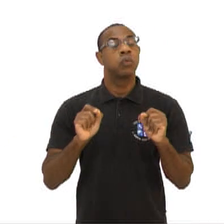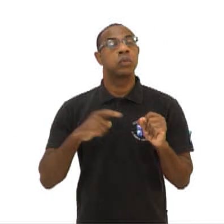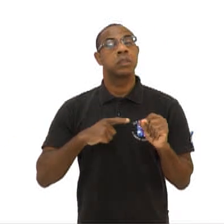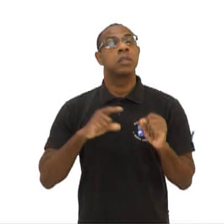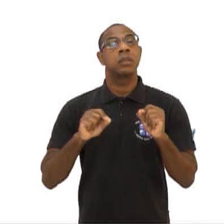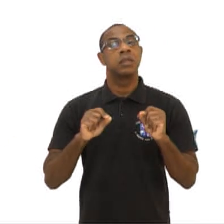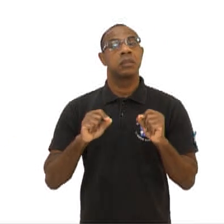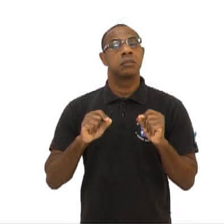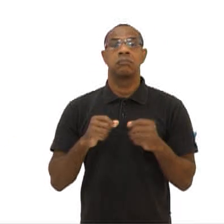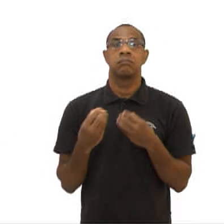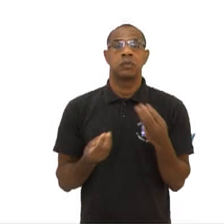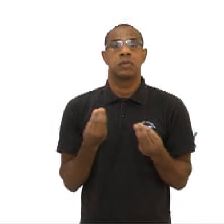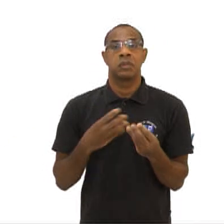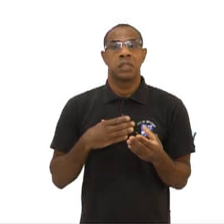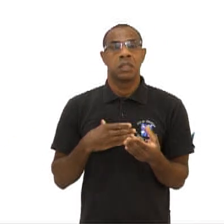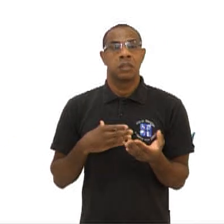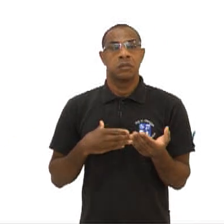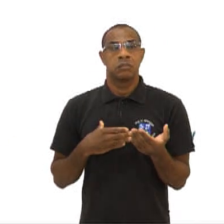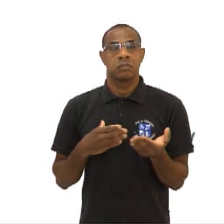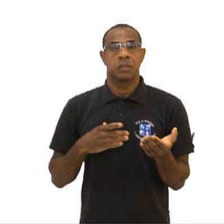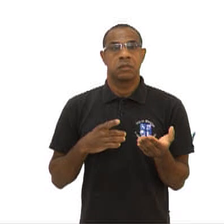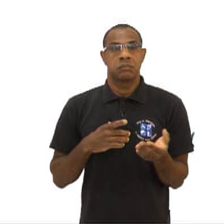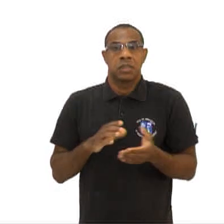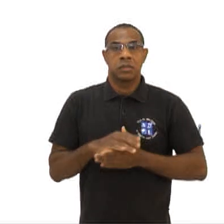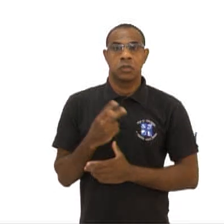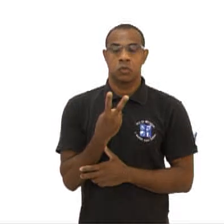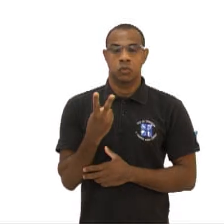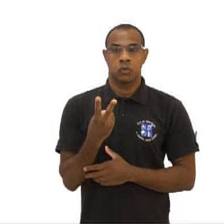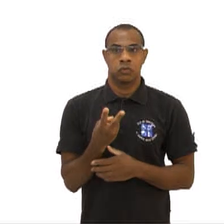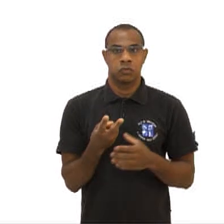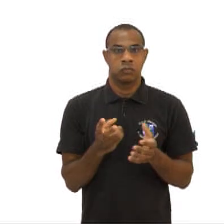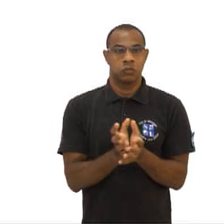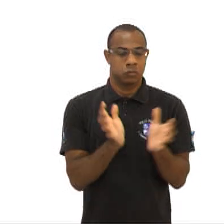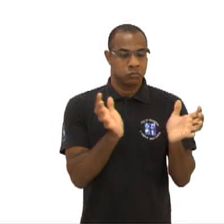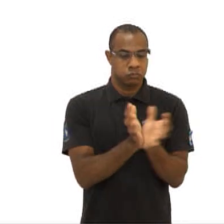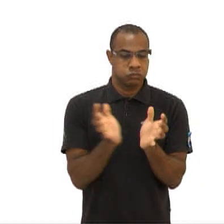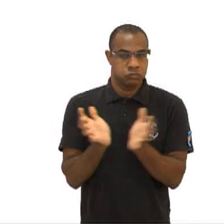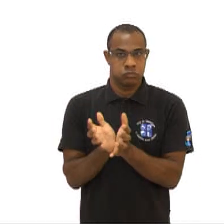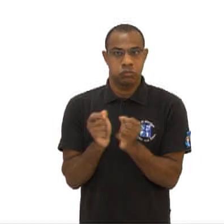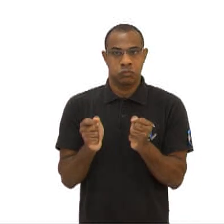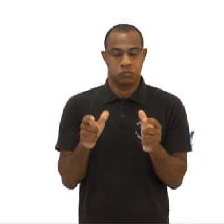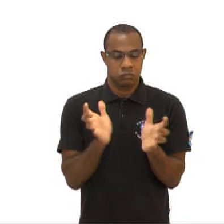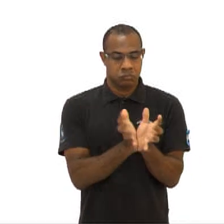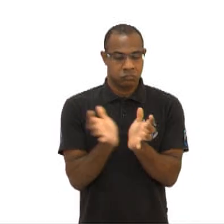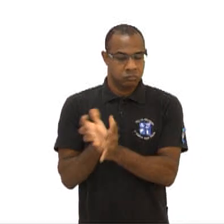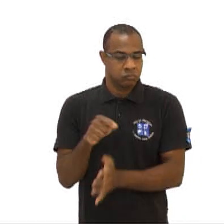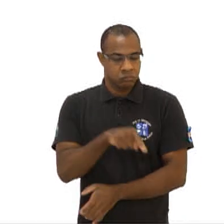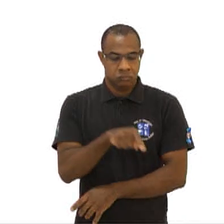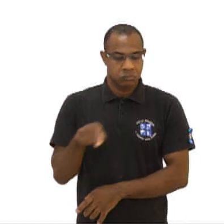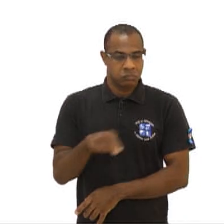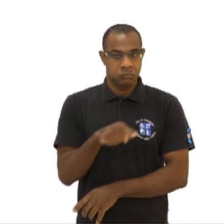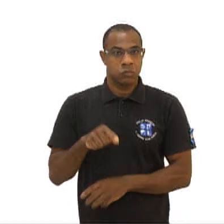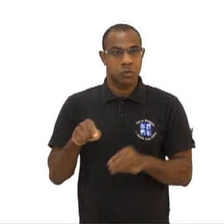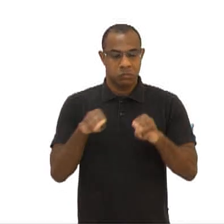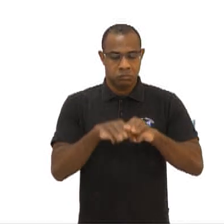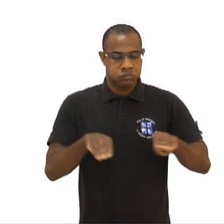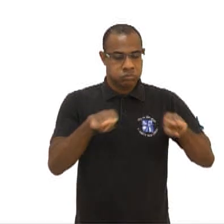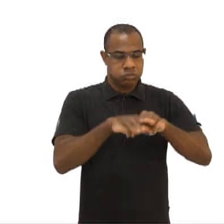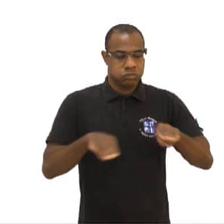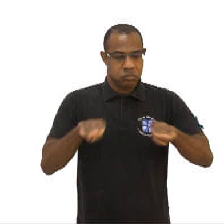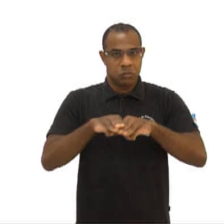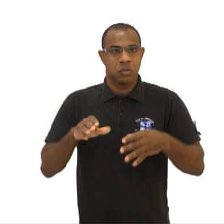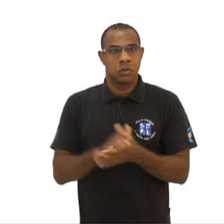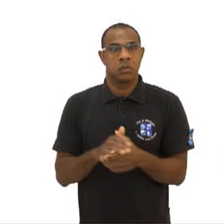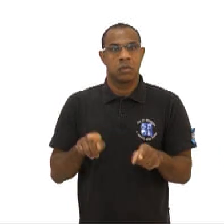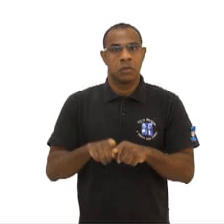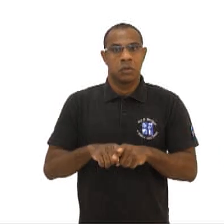a origem na interação entre dois campos magnéticos. Então, esses dois campos magnéticos, o do corpo